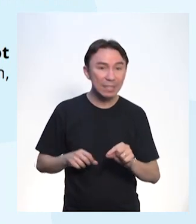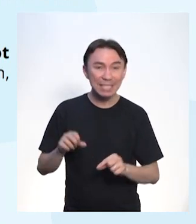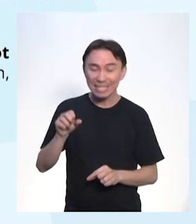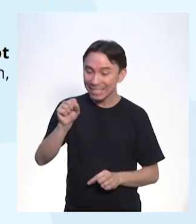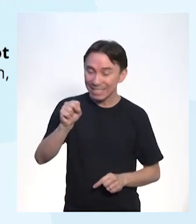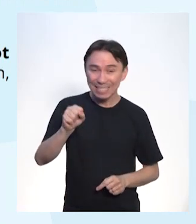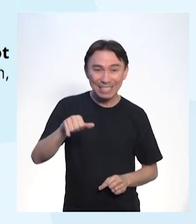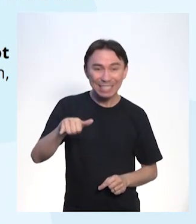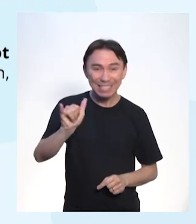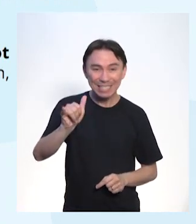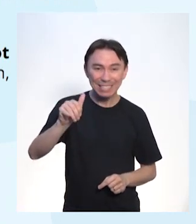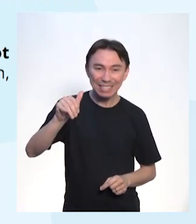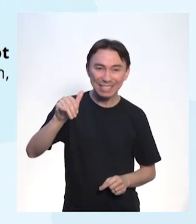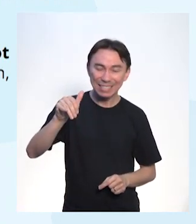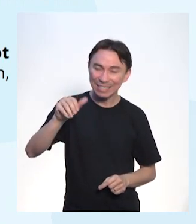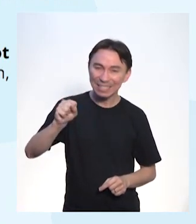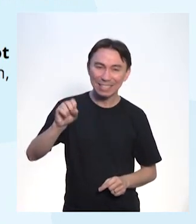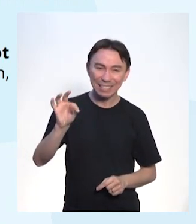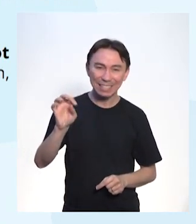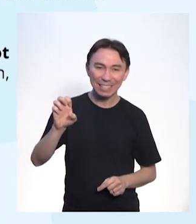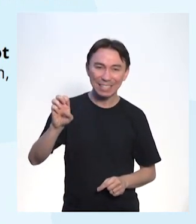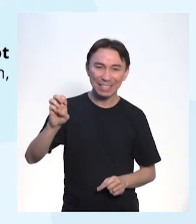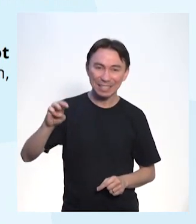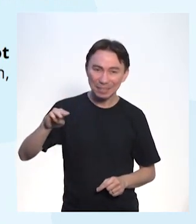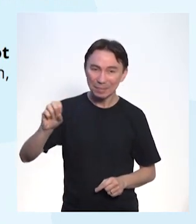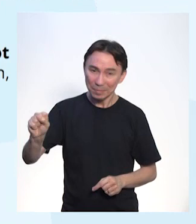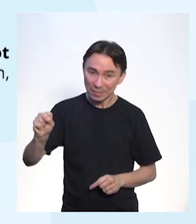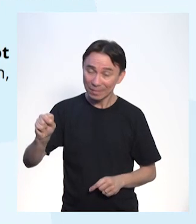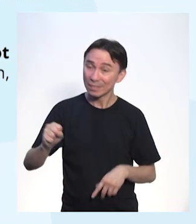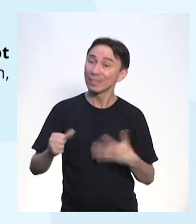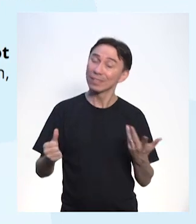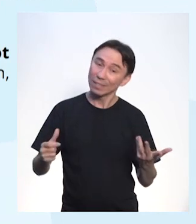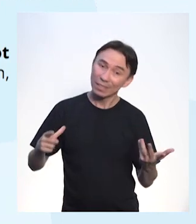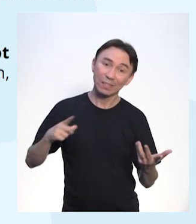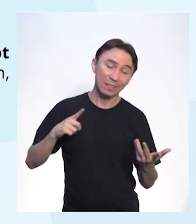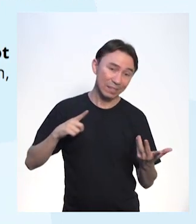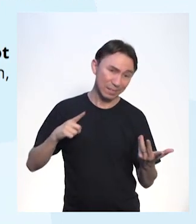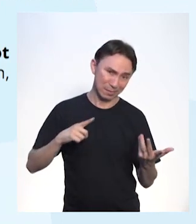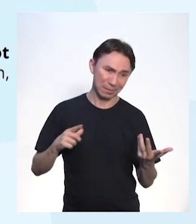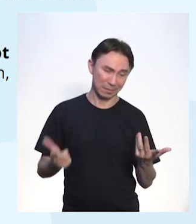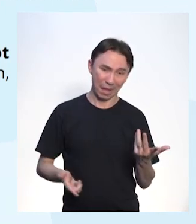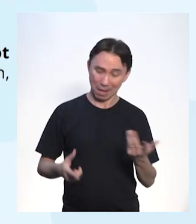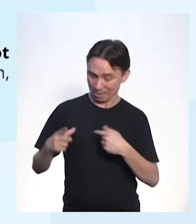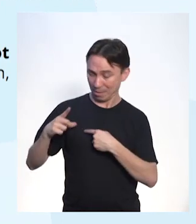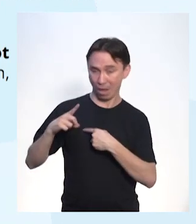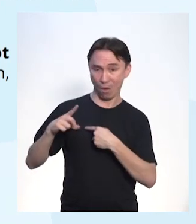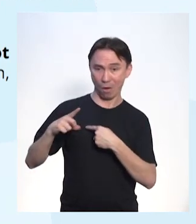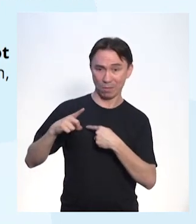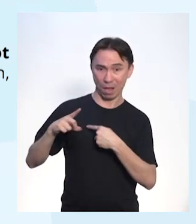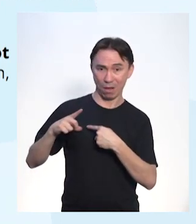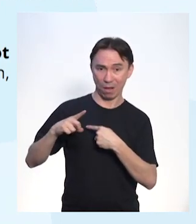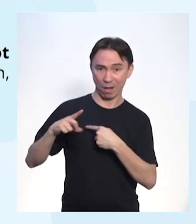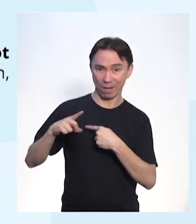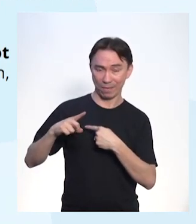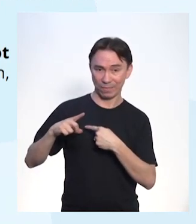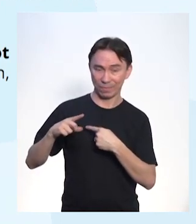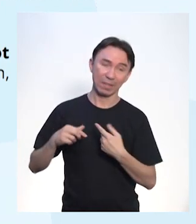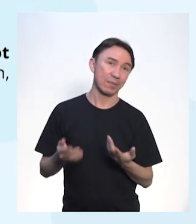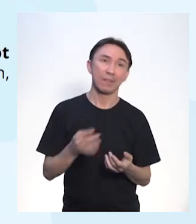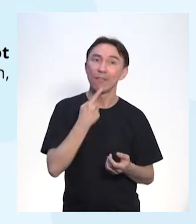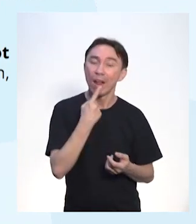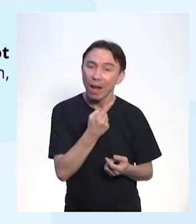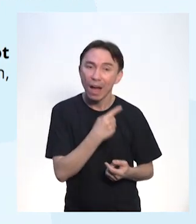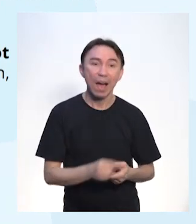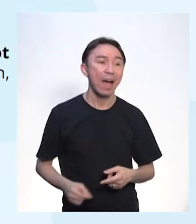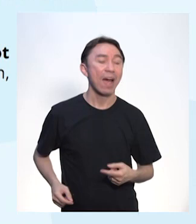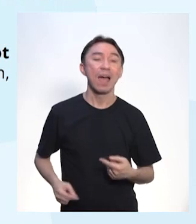sistemas têm. Então, systems have. Se eu quero falar eu tenho, I have.